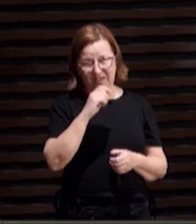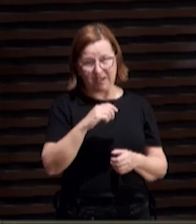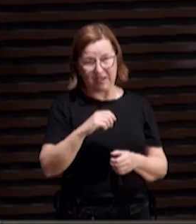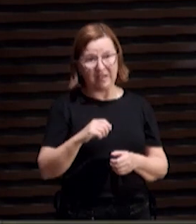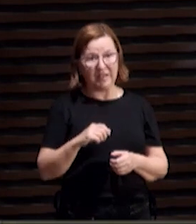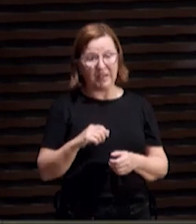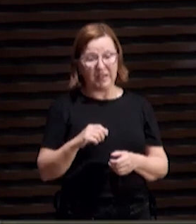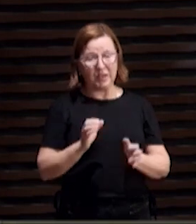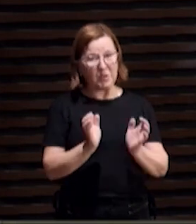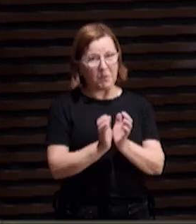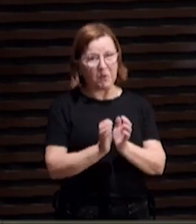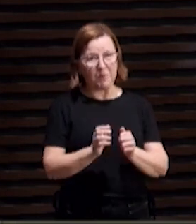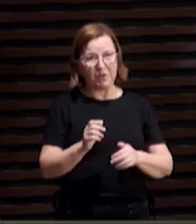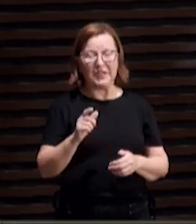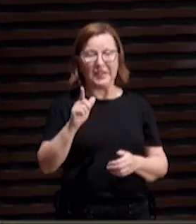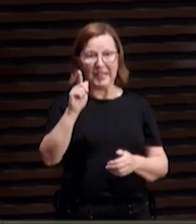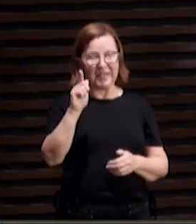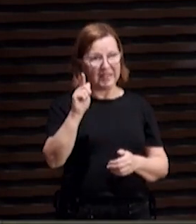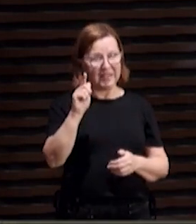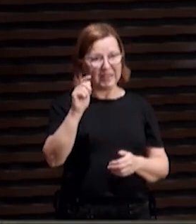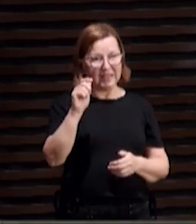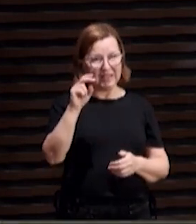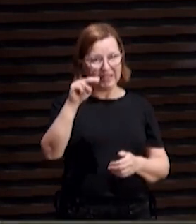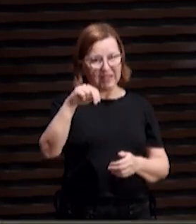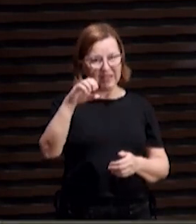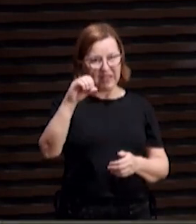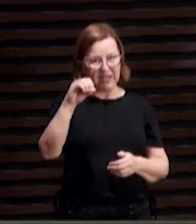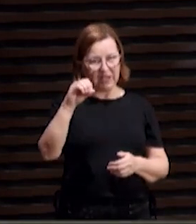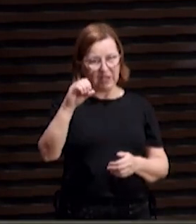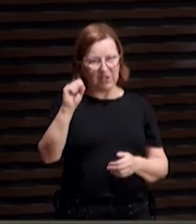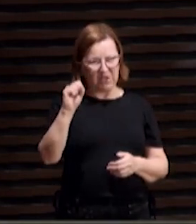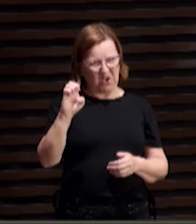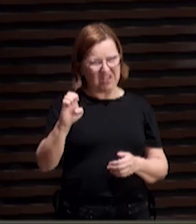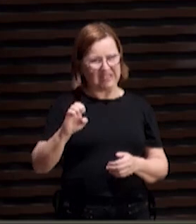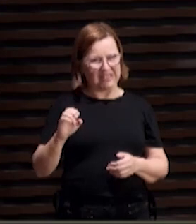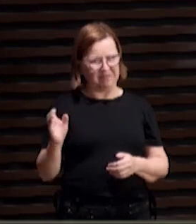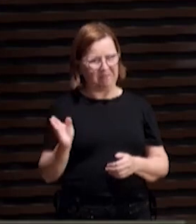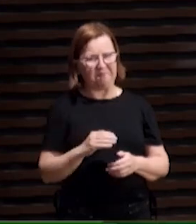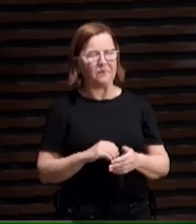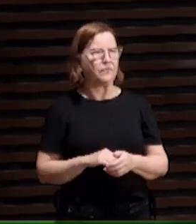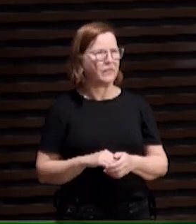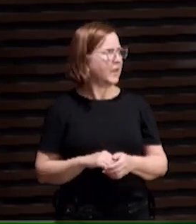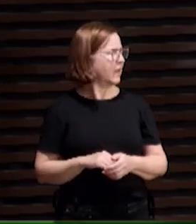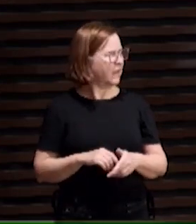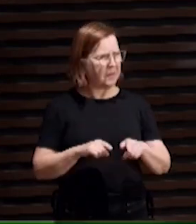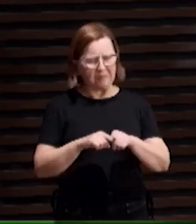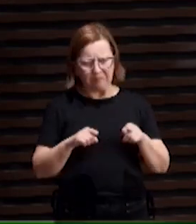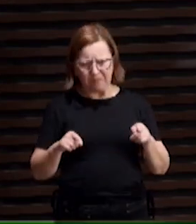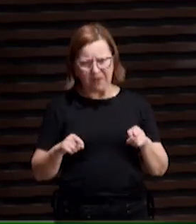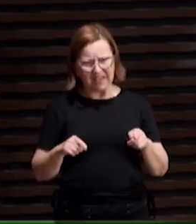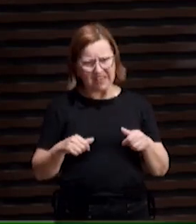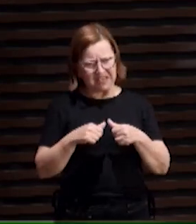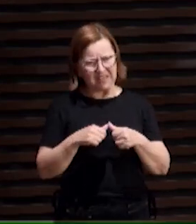foi? Será que é verdade? Será que isto aqui, deixa eu ver se eu acho.